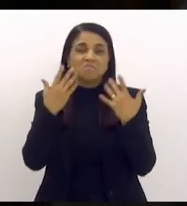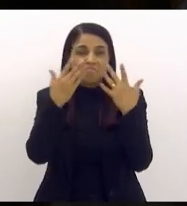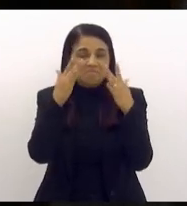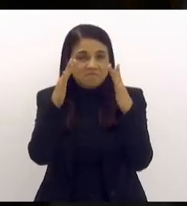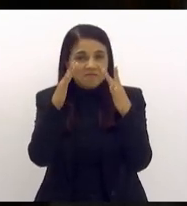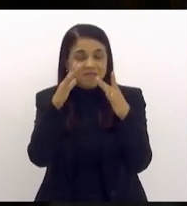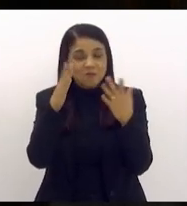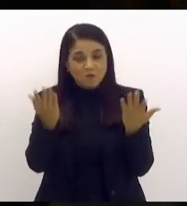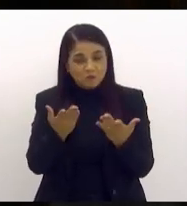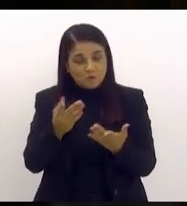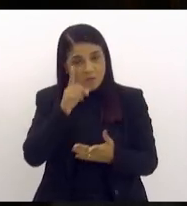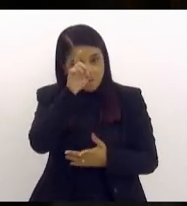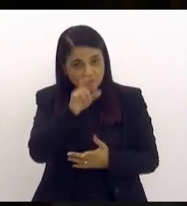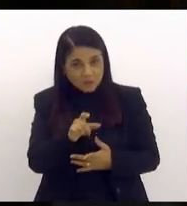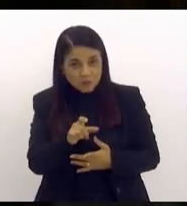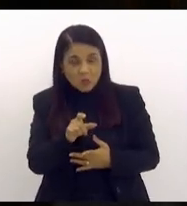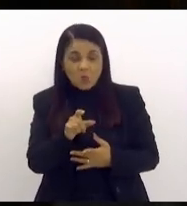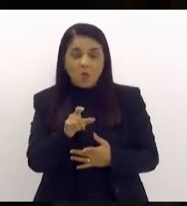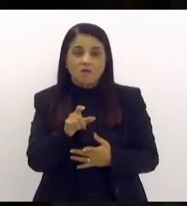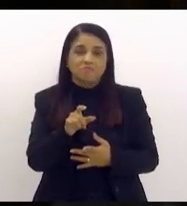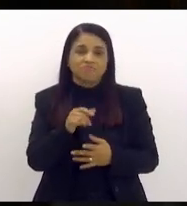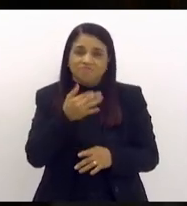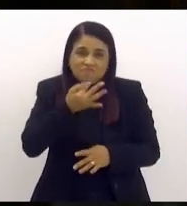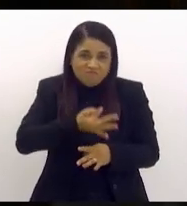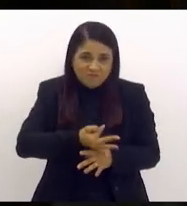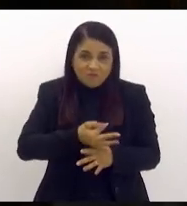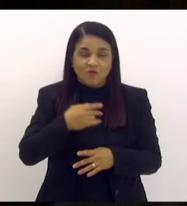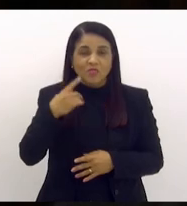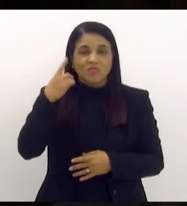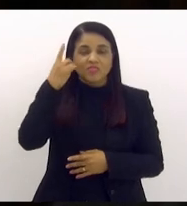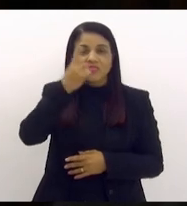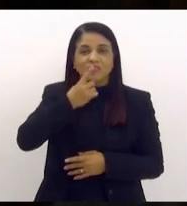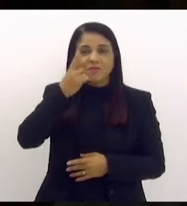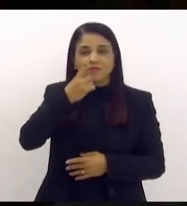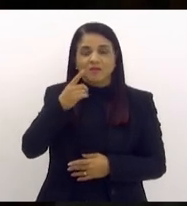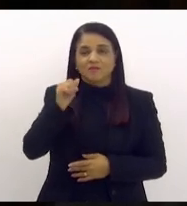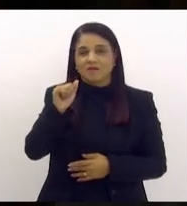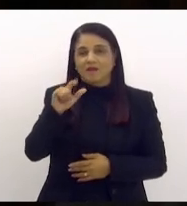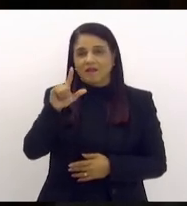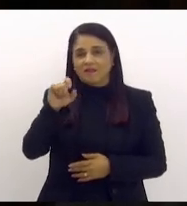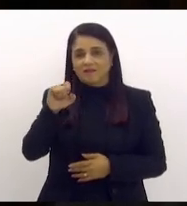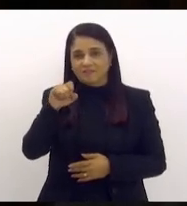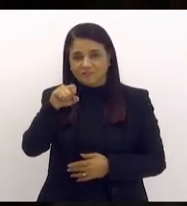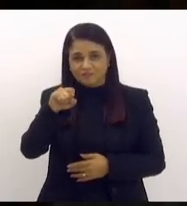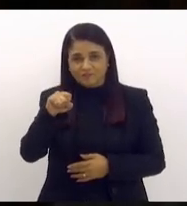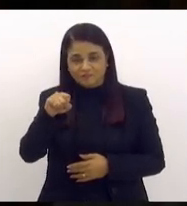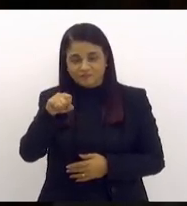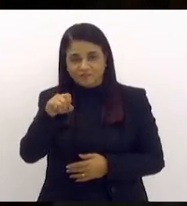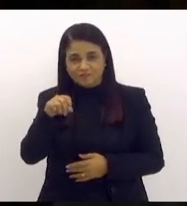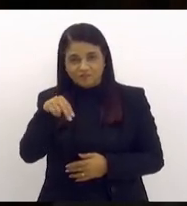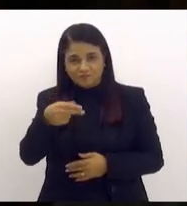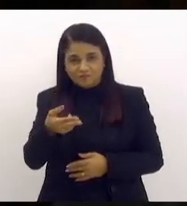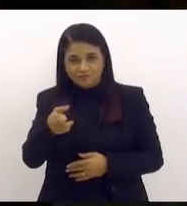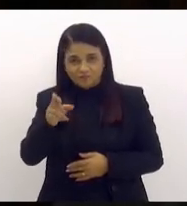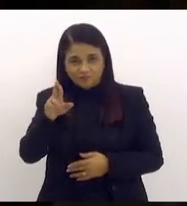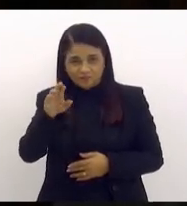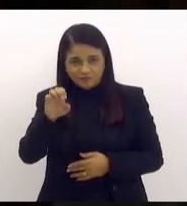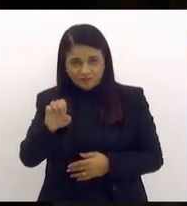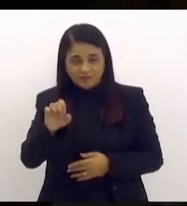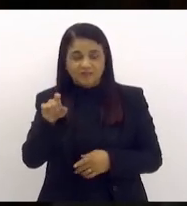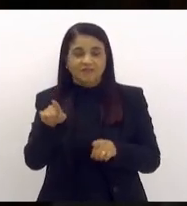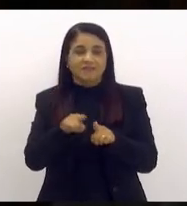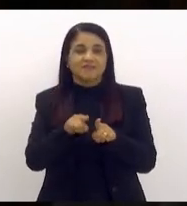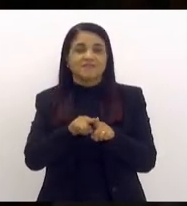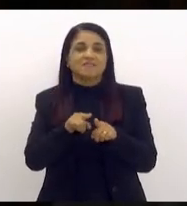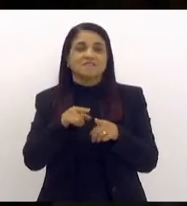pessoa que tá ausente hoje mas que mandou uma grande mensagem que é o deputado Alexandre linderer que capitaneou a recuperação das frentes